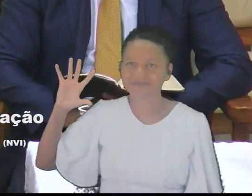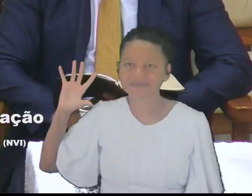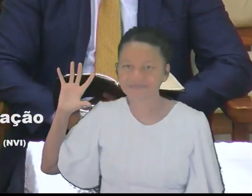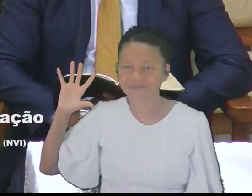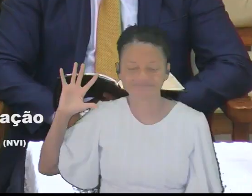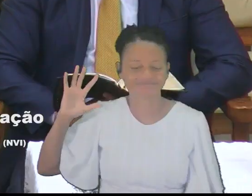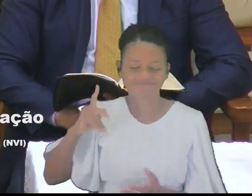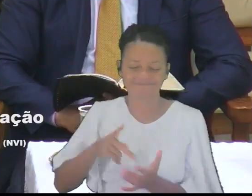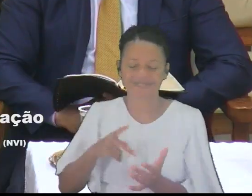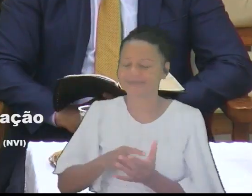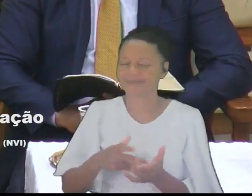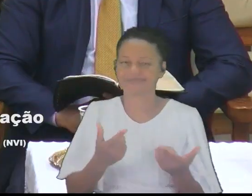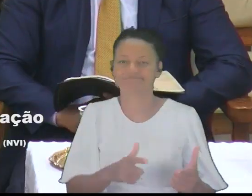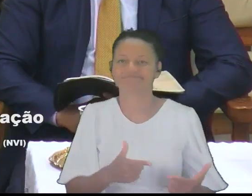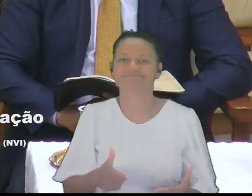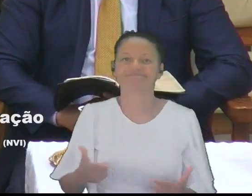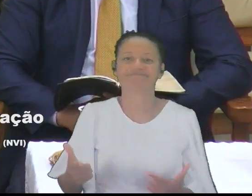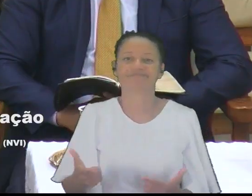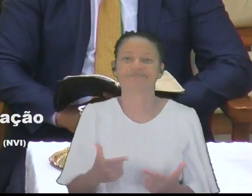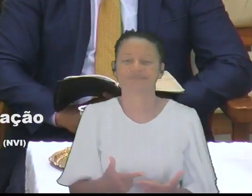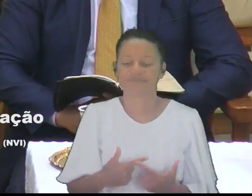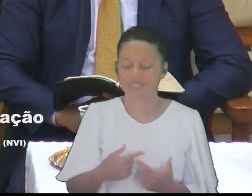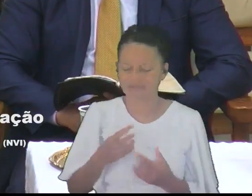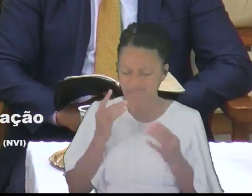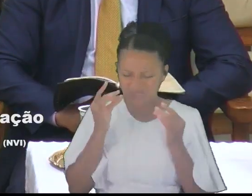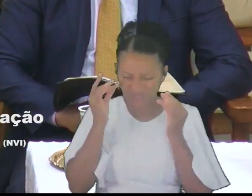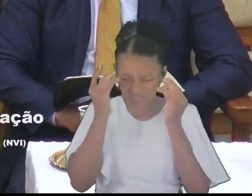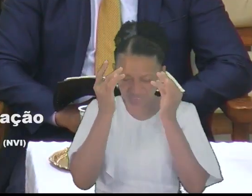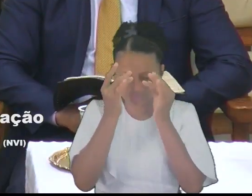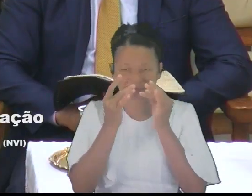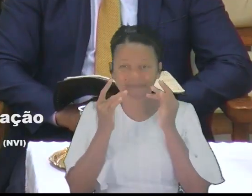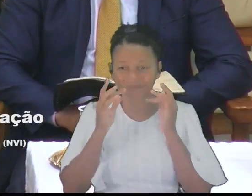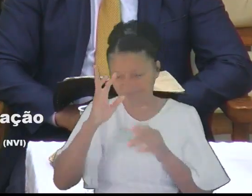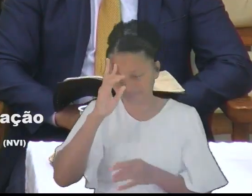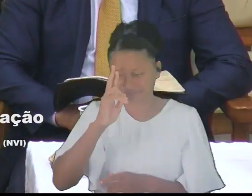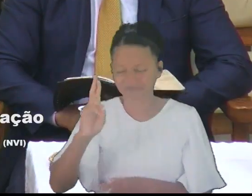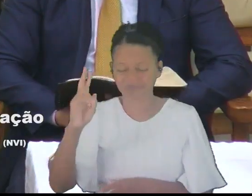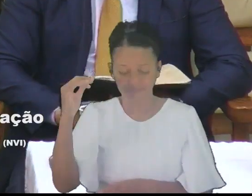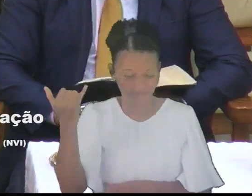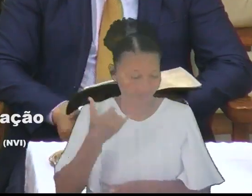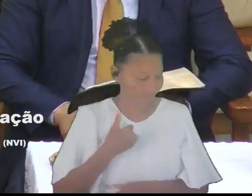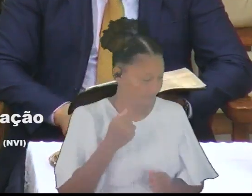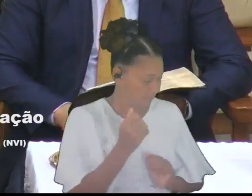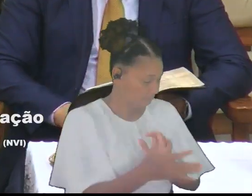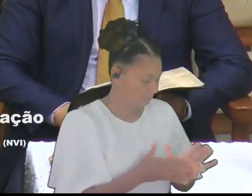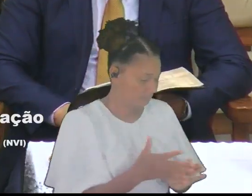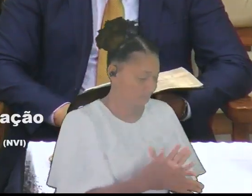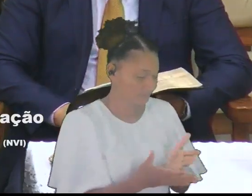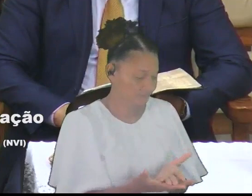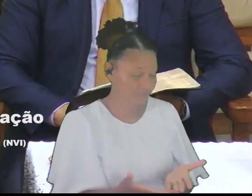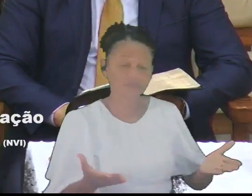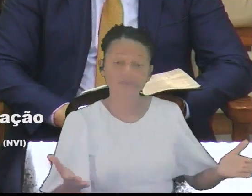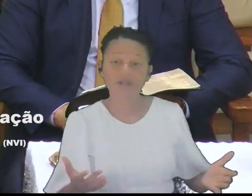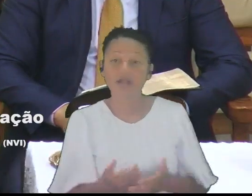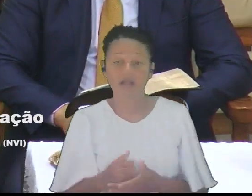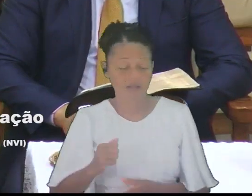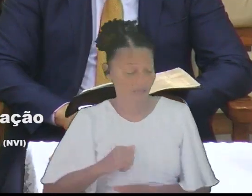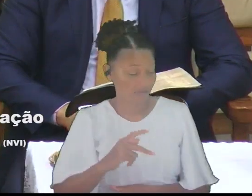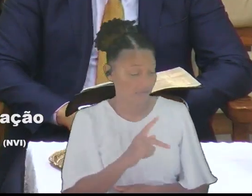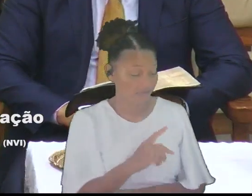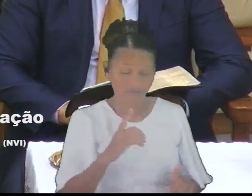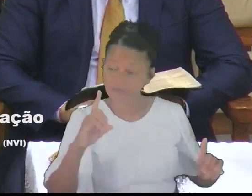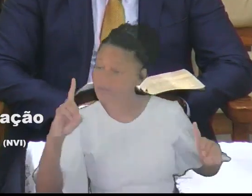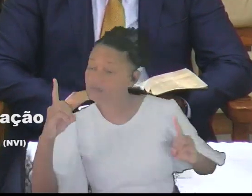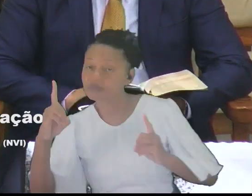não é verdade, é cera tapando os buracos. E o Senhor, Ele diz assim pela boca do apóstolo: aproximemo-nos